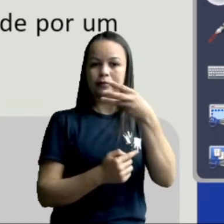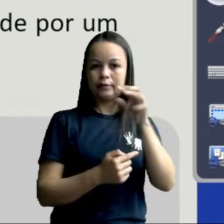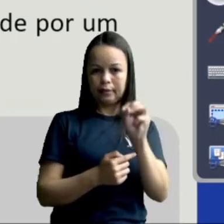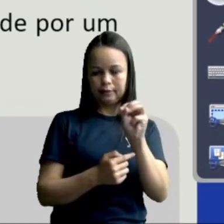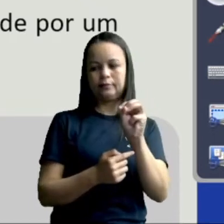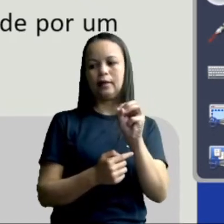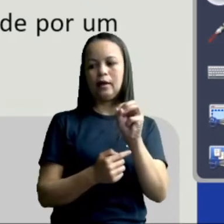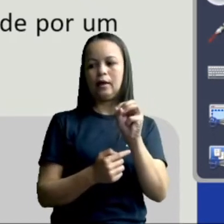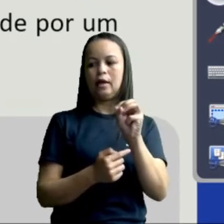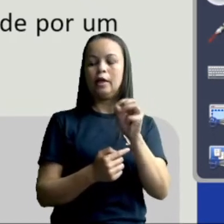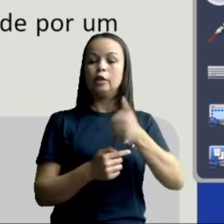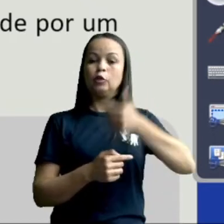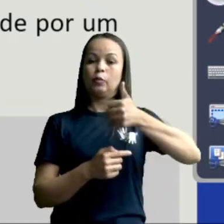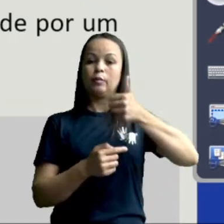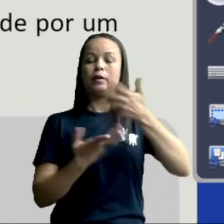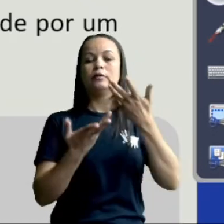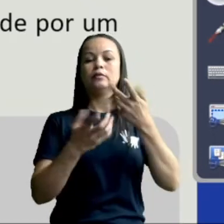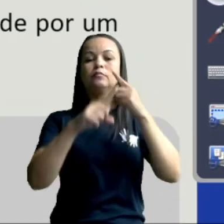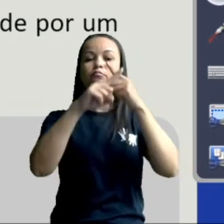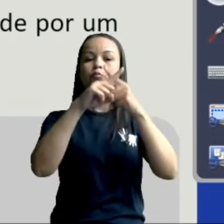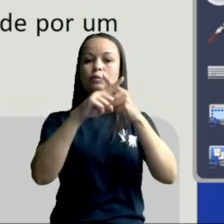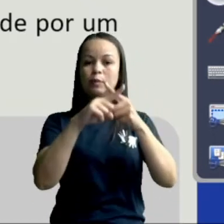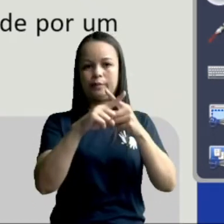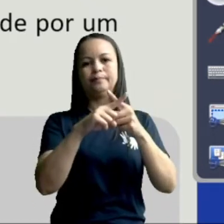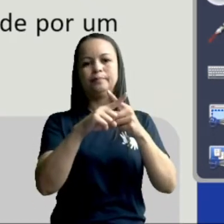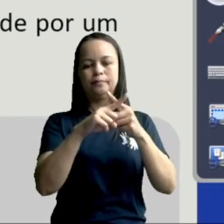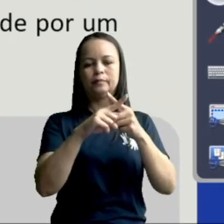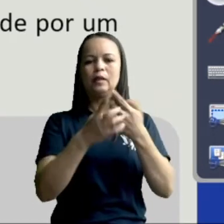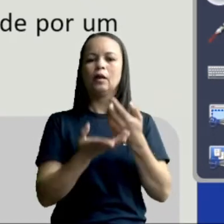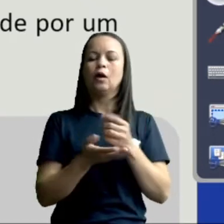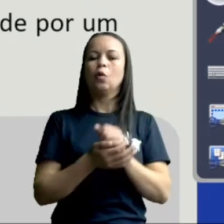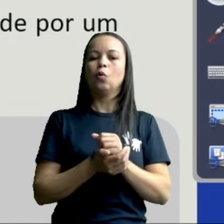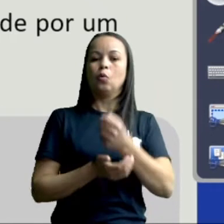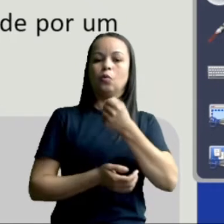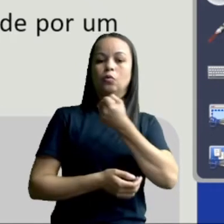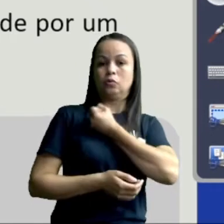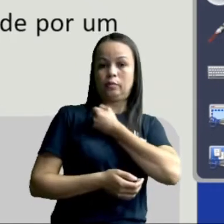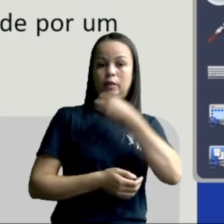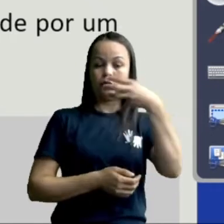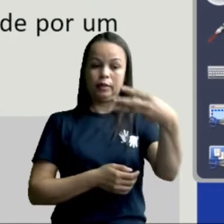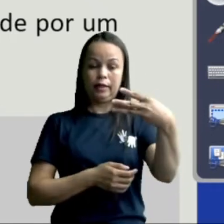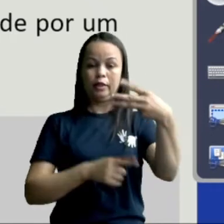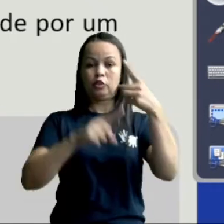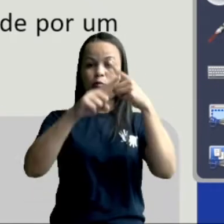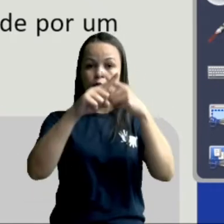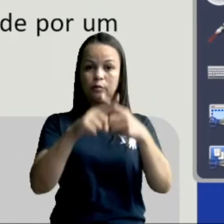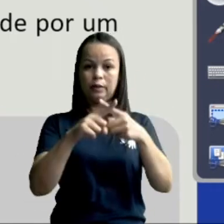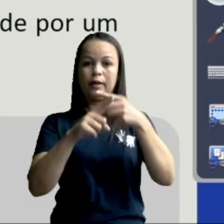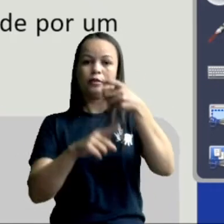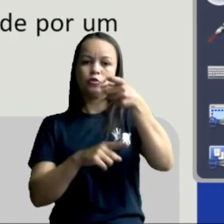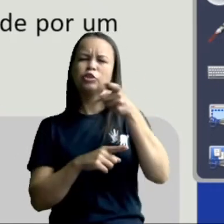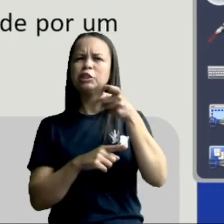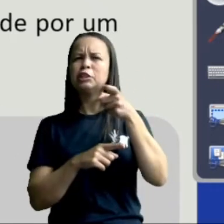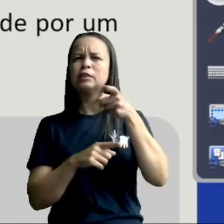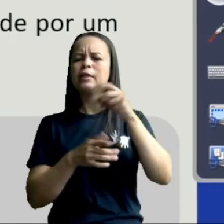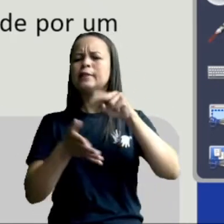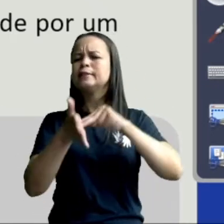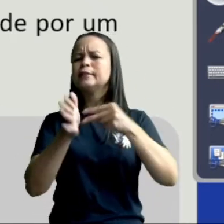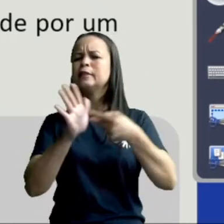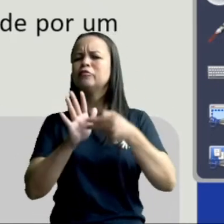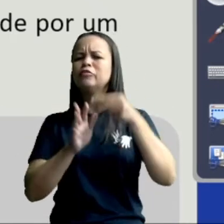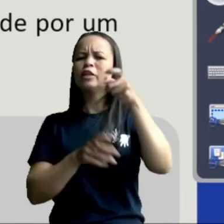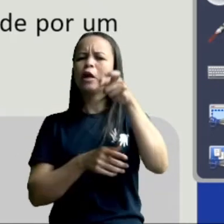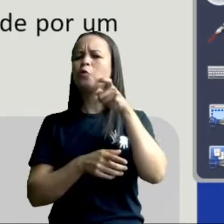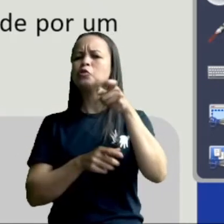gente representou o 30 por uma multiplicação. O número 3 multiplicado a letrinha x. O que significa esse